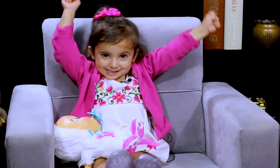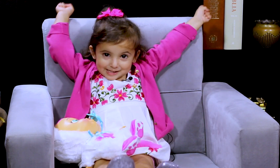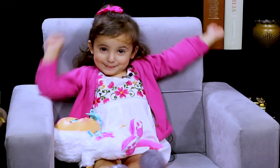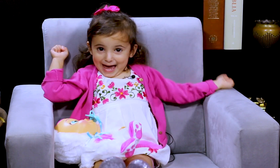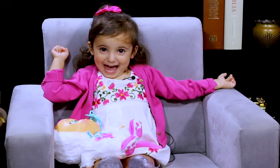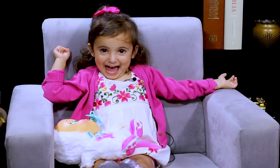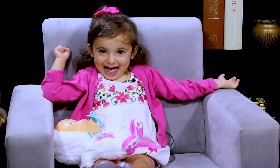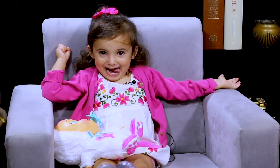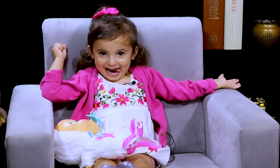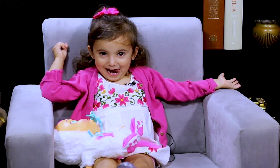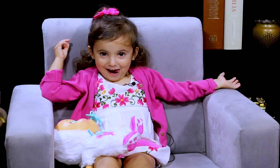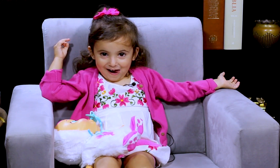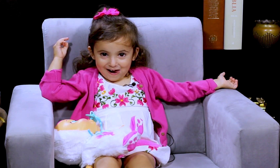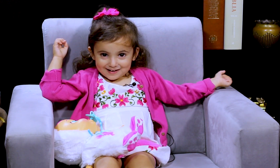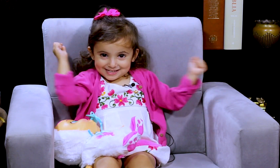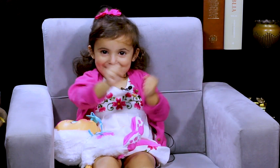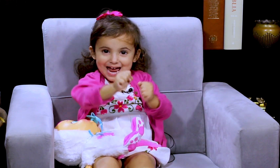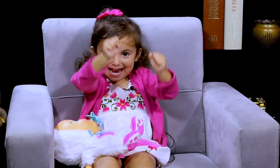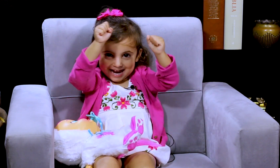Vou se levar!